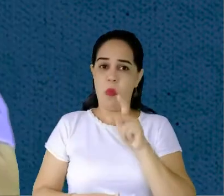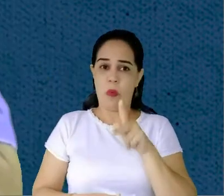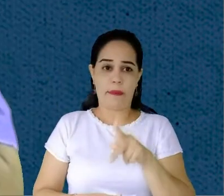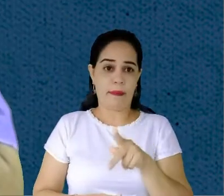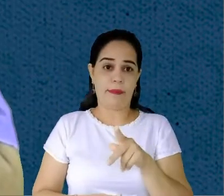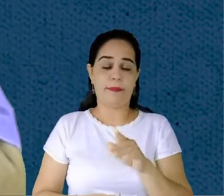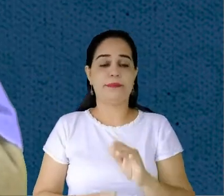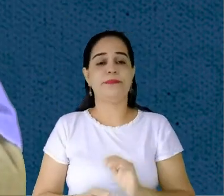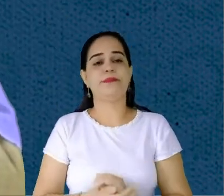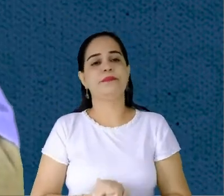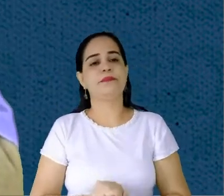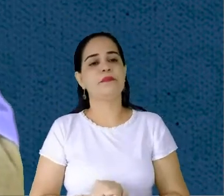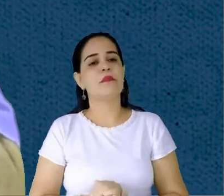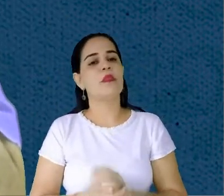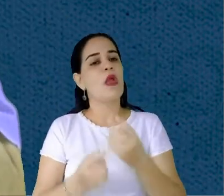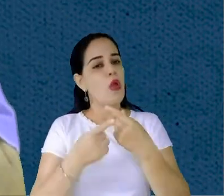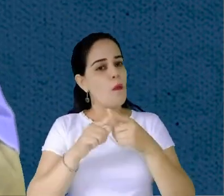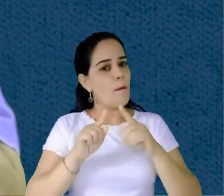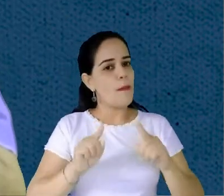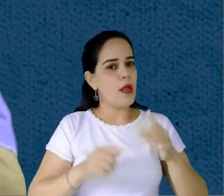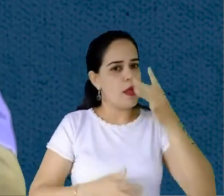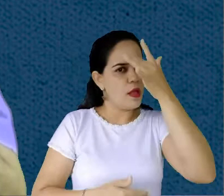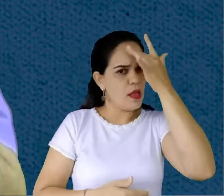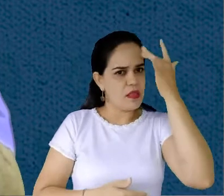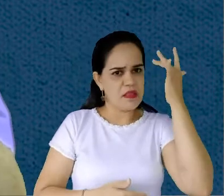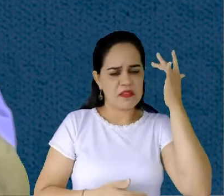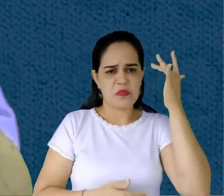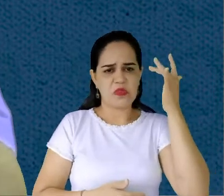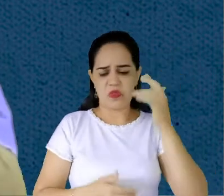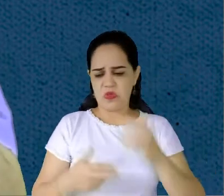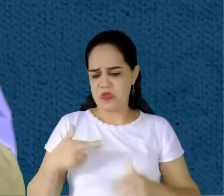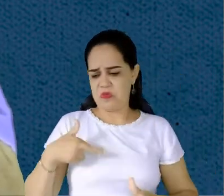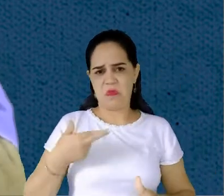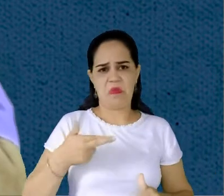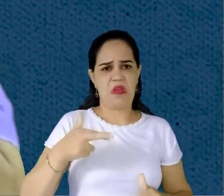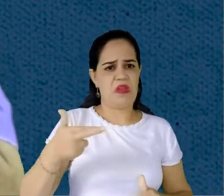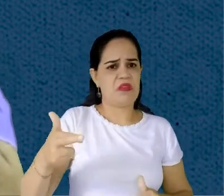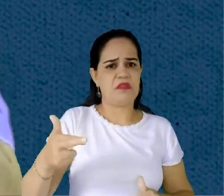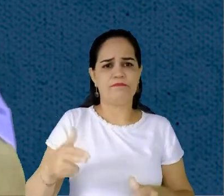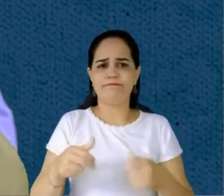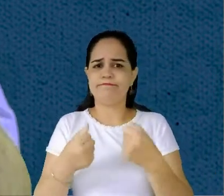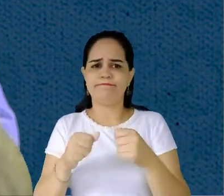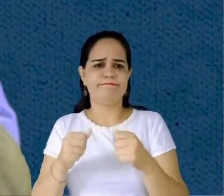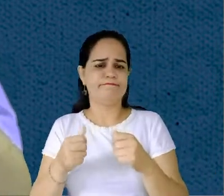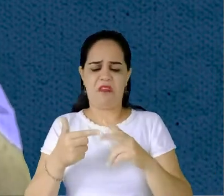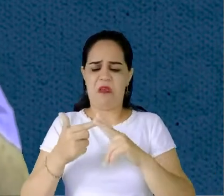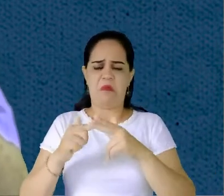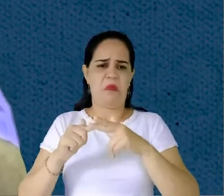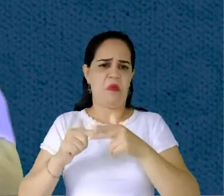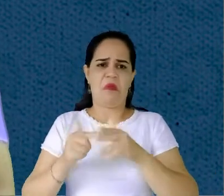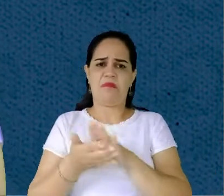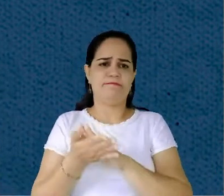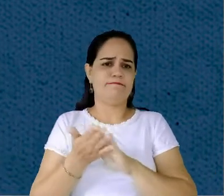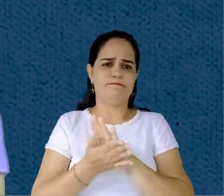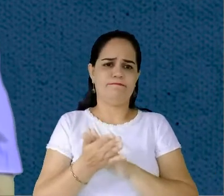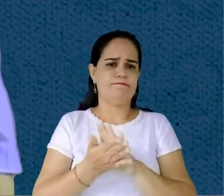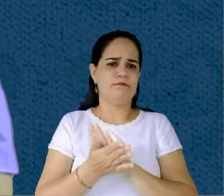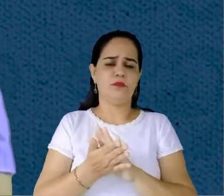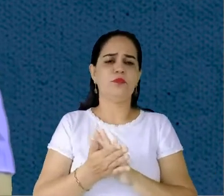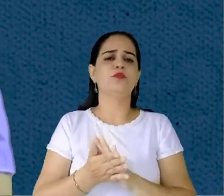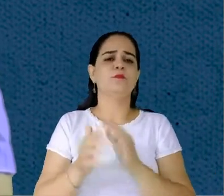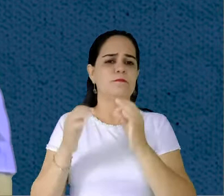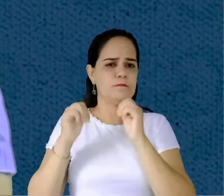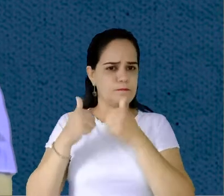circuncidado. Mas aqueles que provinham do paganismo e não tinham sido circuncidados não